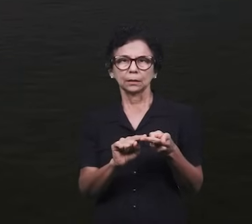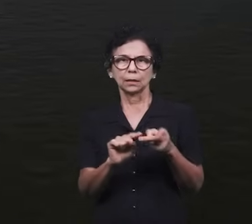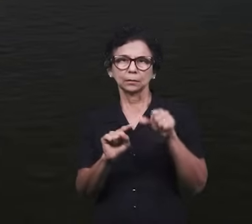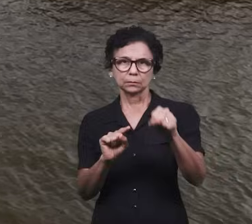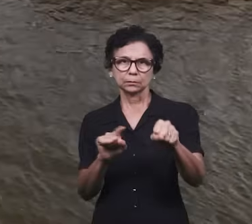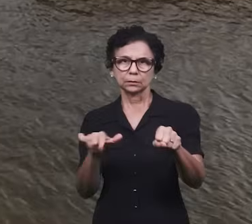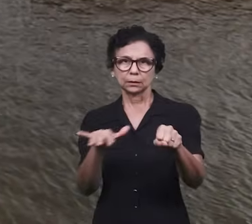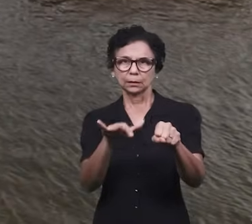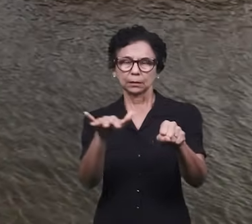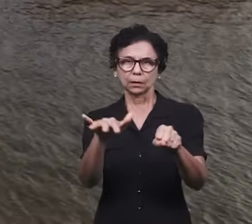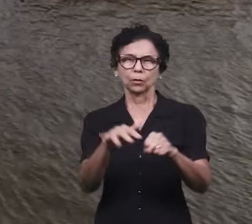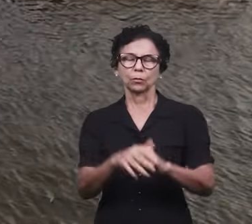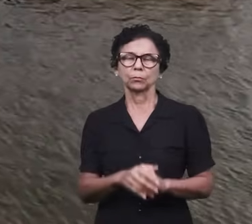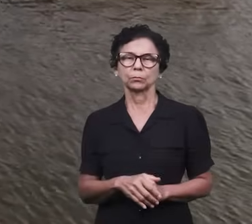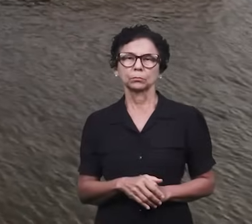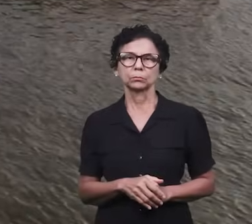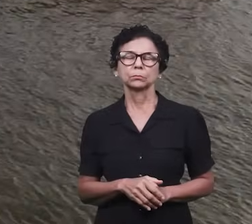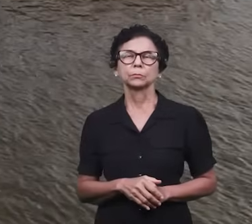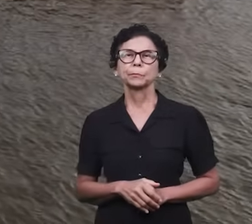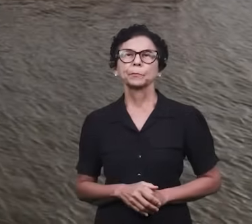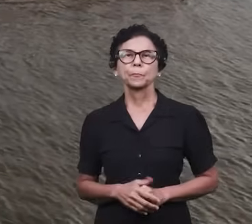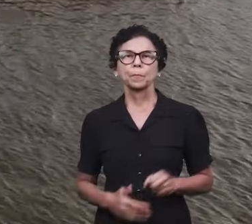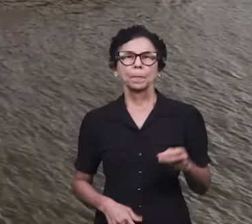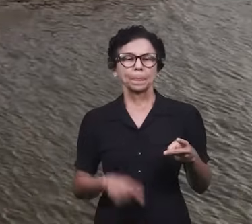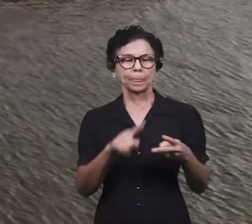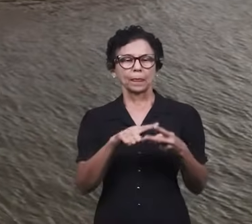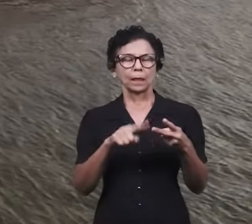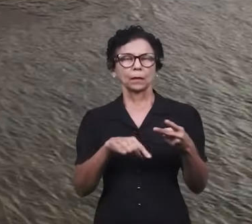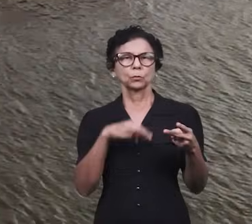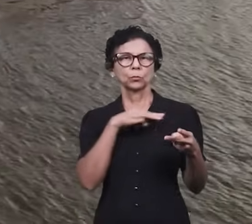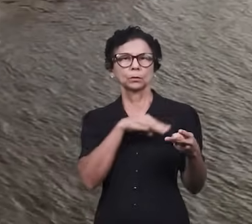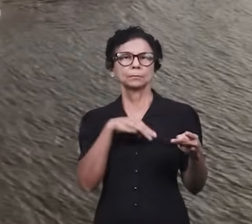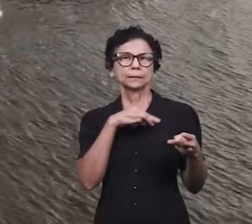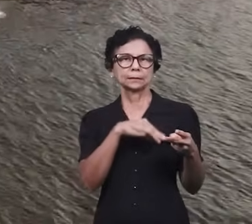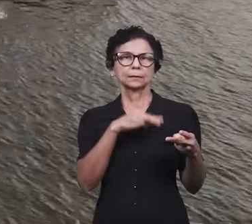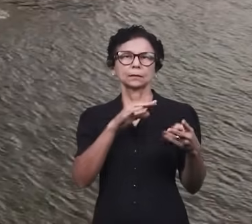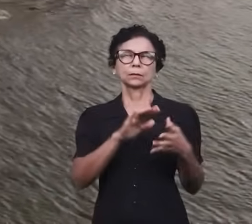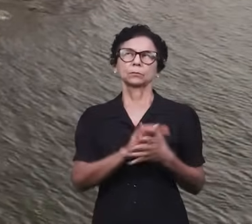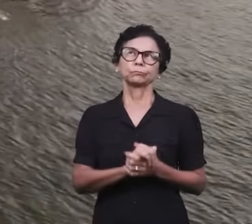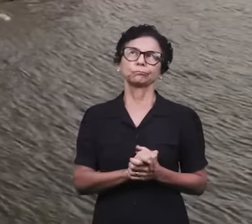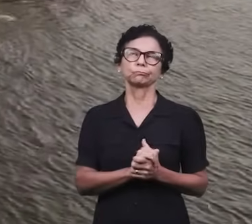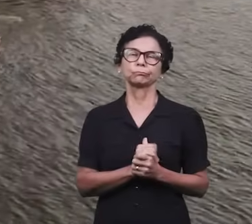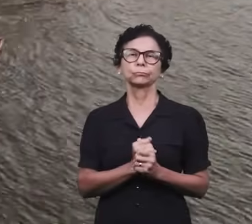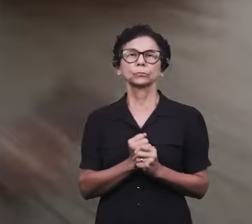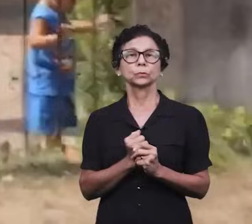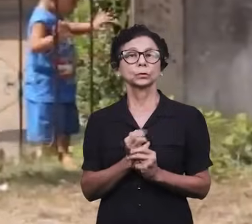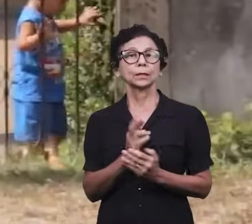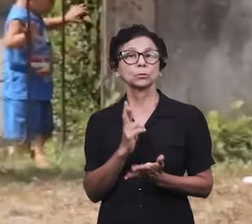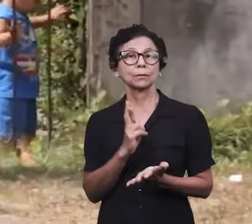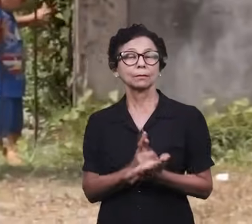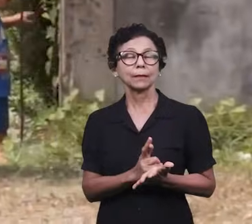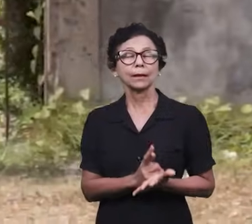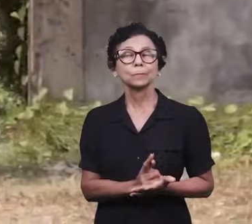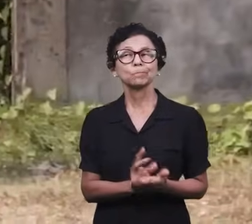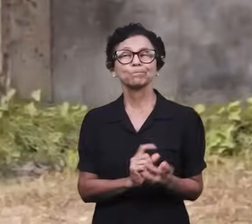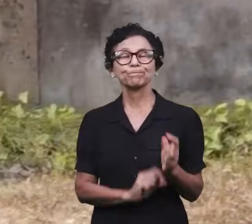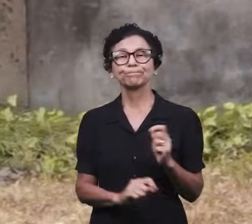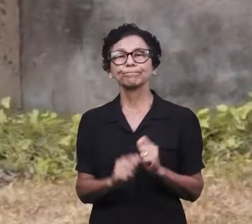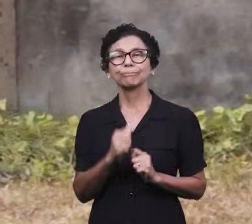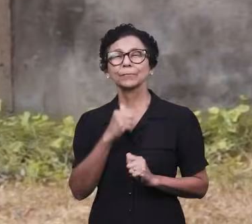missão, gerou um desejo de todos aqueles que participaram, né, nos